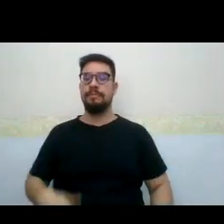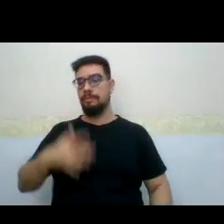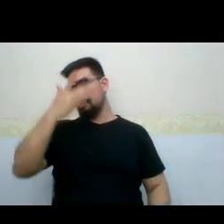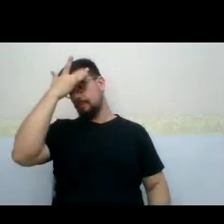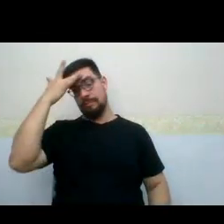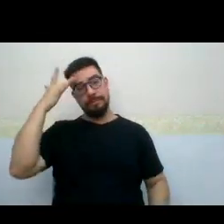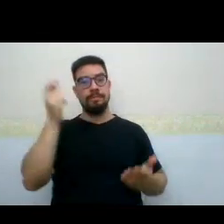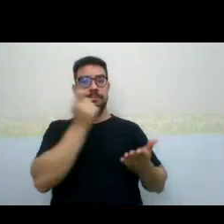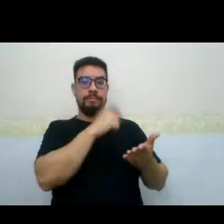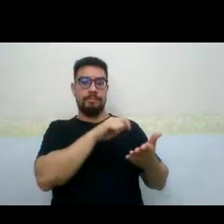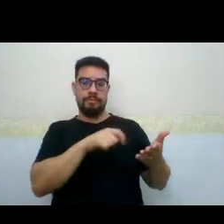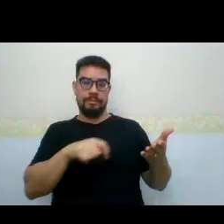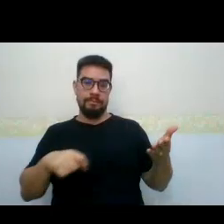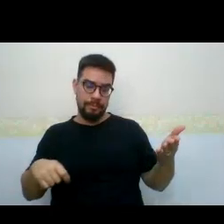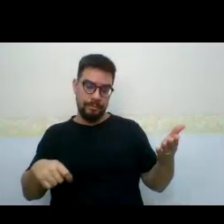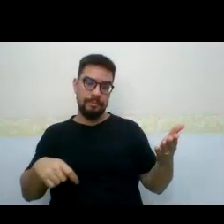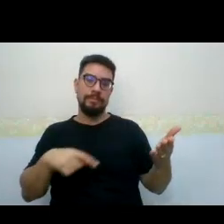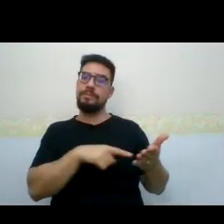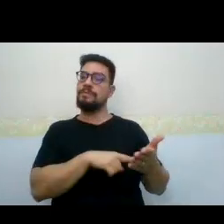ela abre